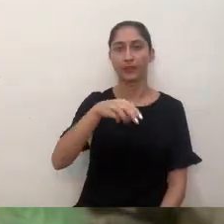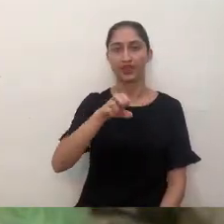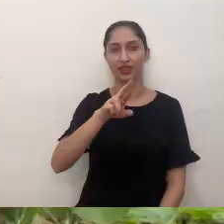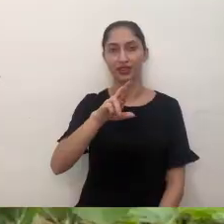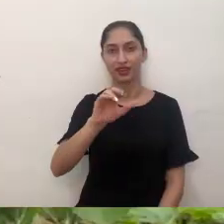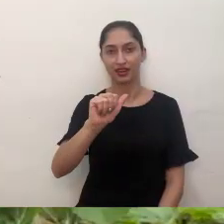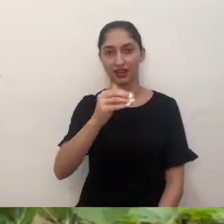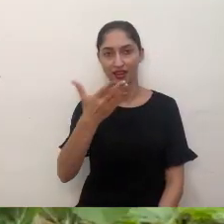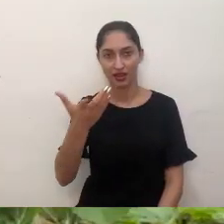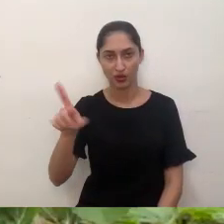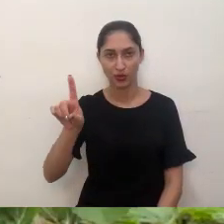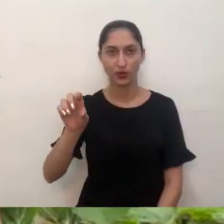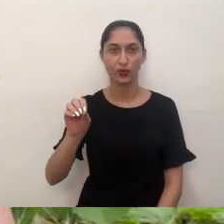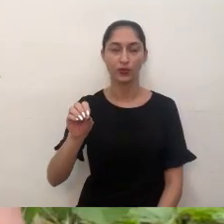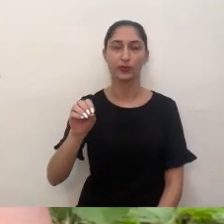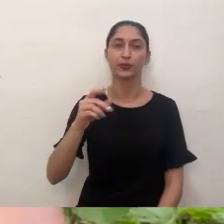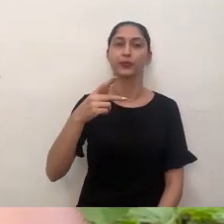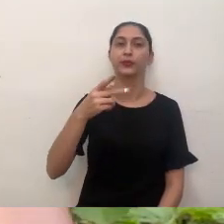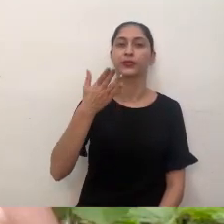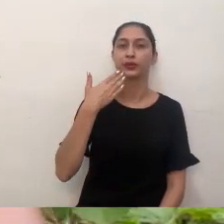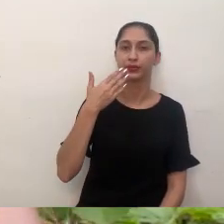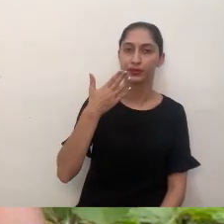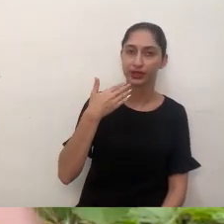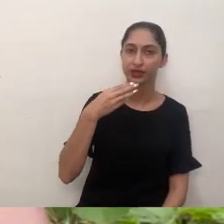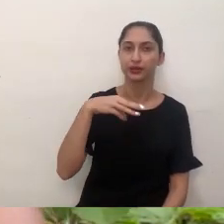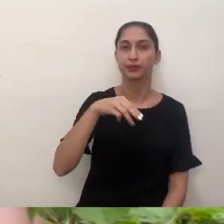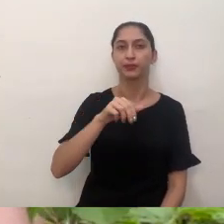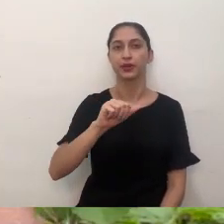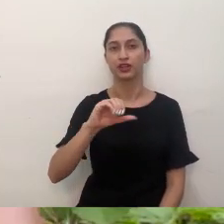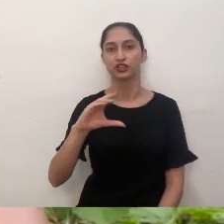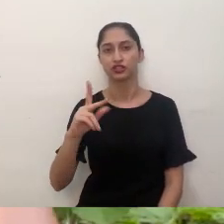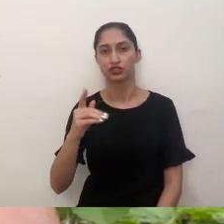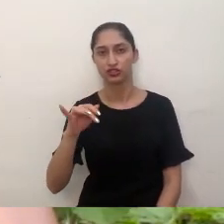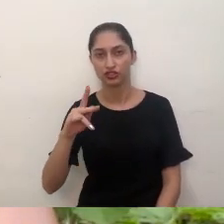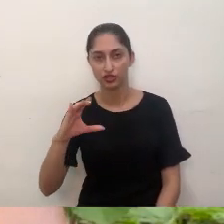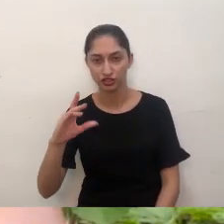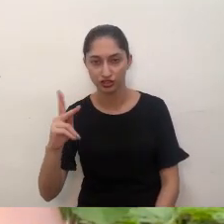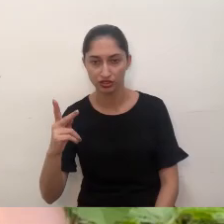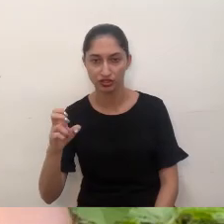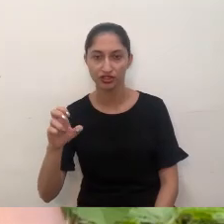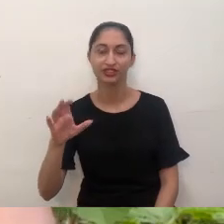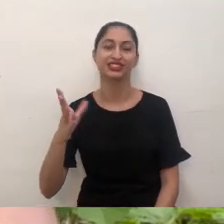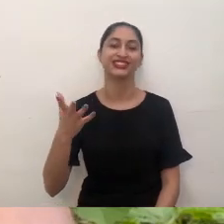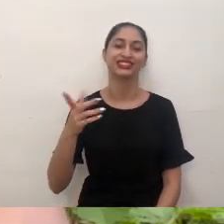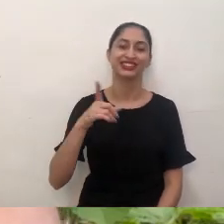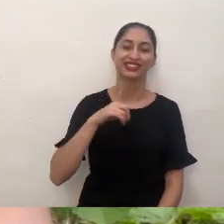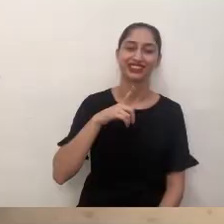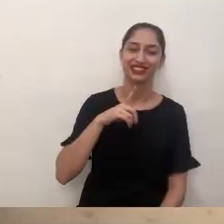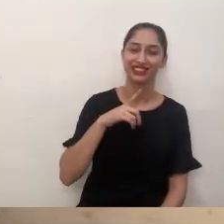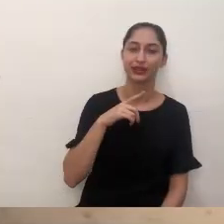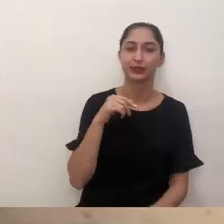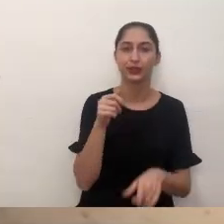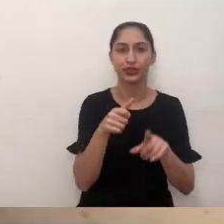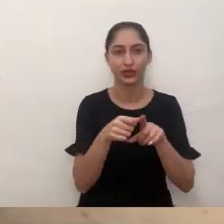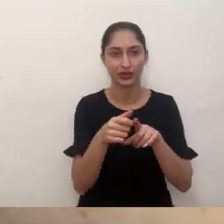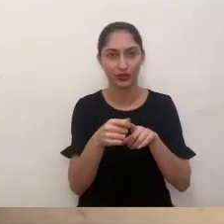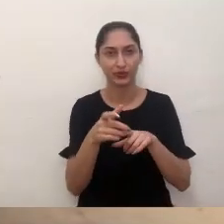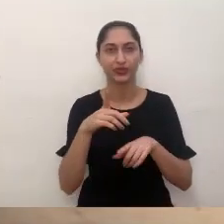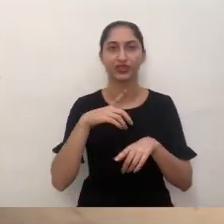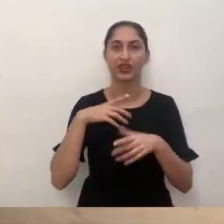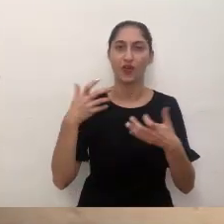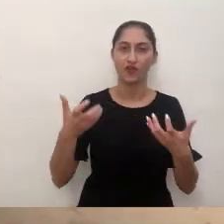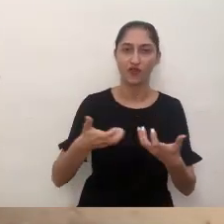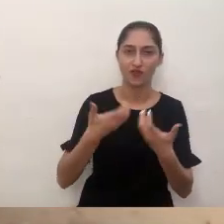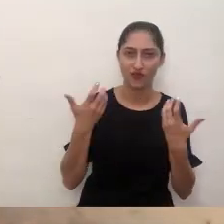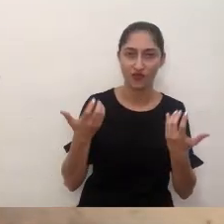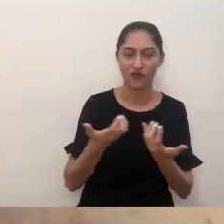pimenta, tenho maxixe, salsa para tempero, milho, uns pezinhos de milho. Tem alface,